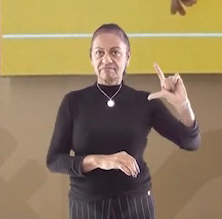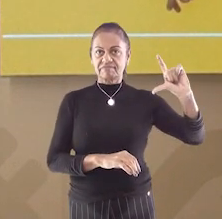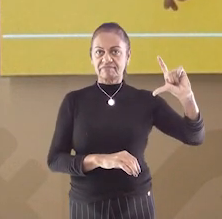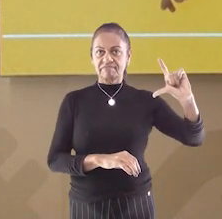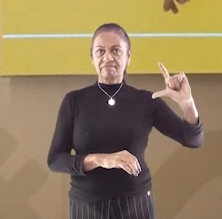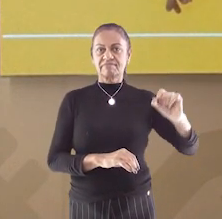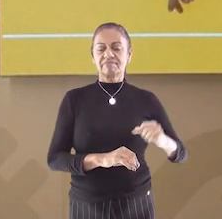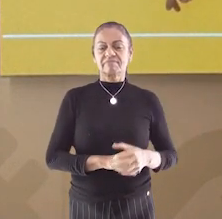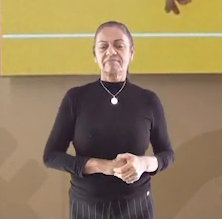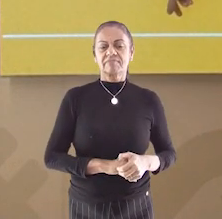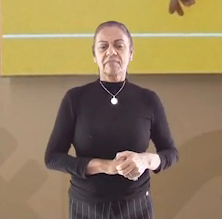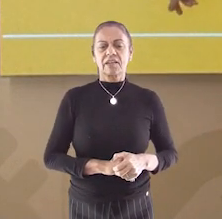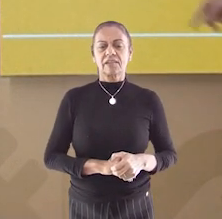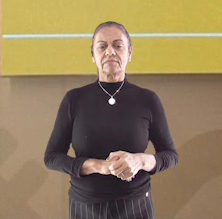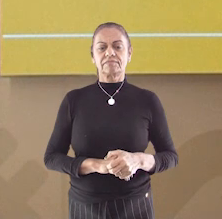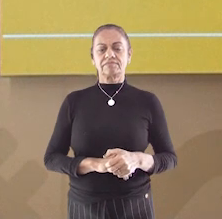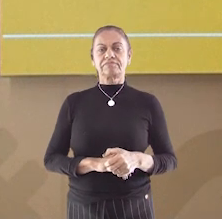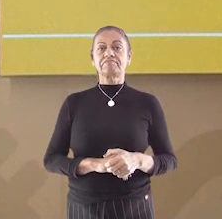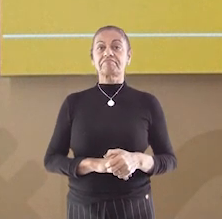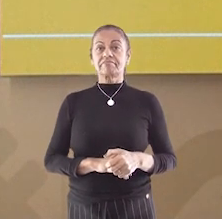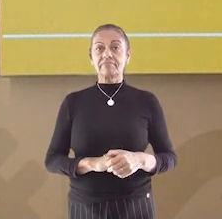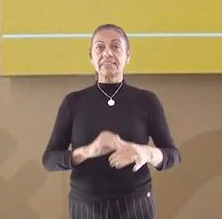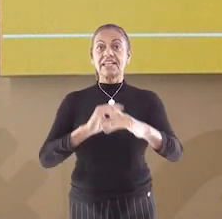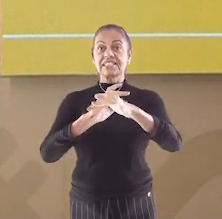né? A inicial maiúscula.